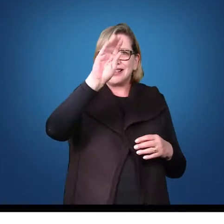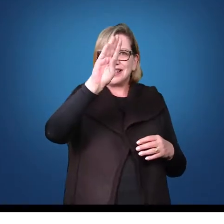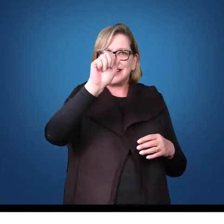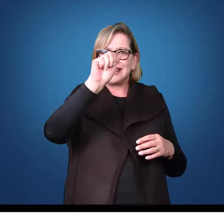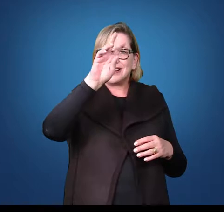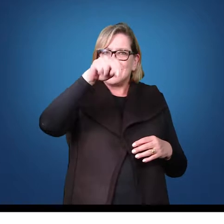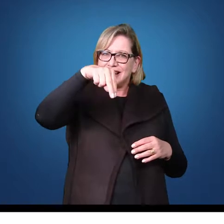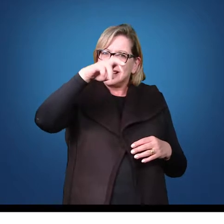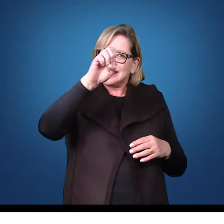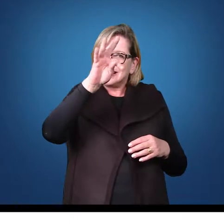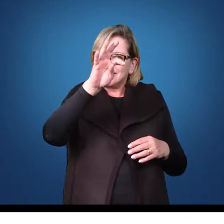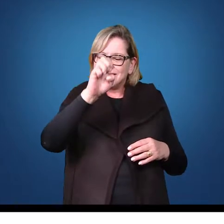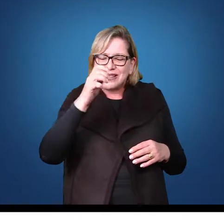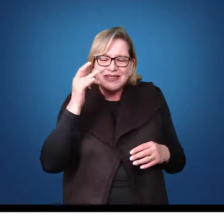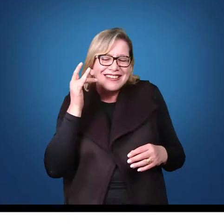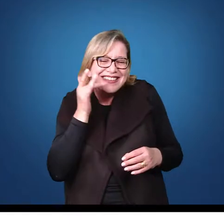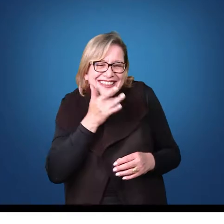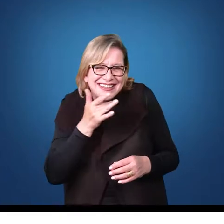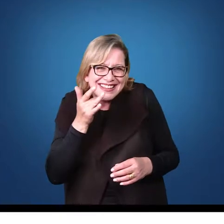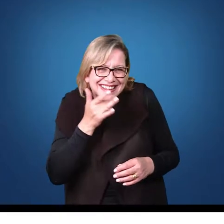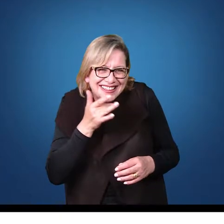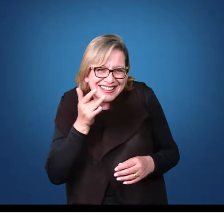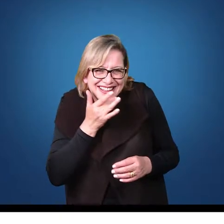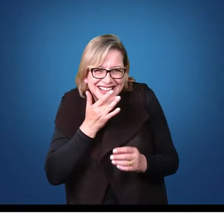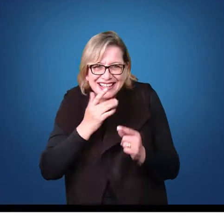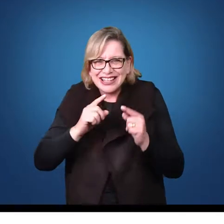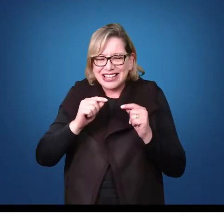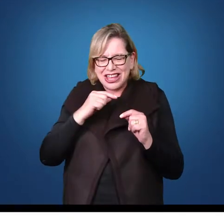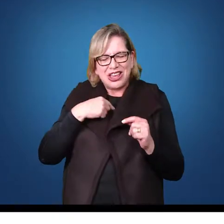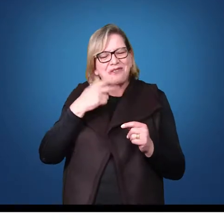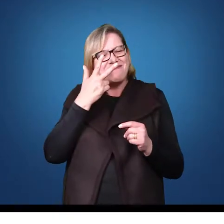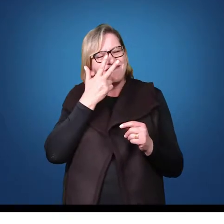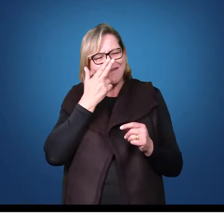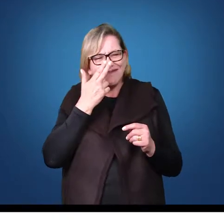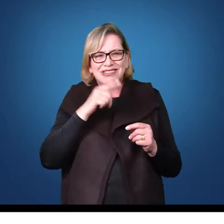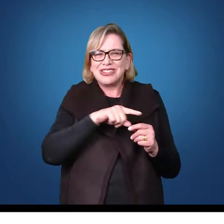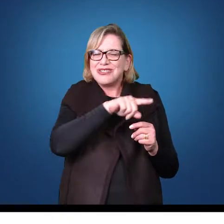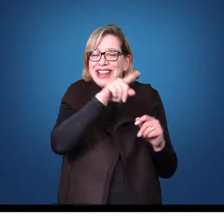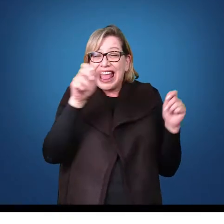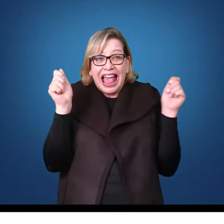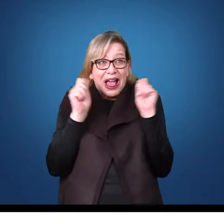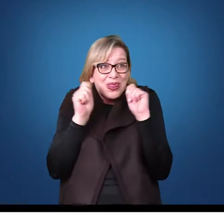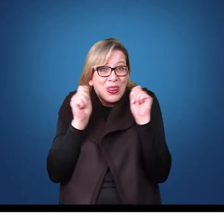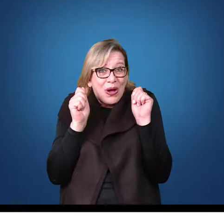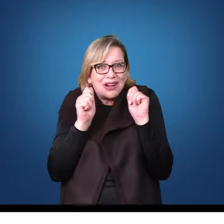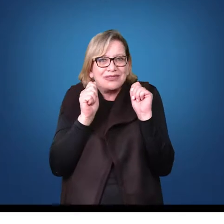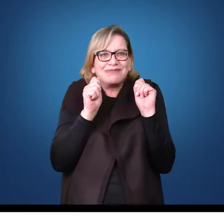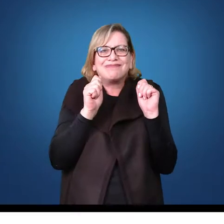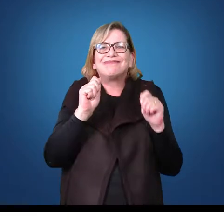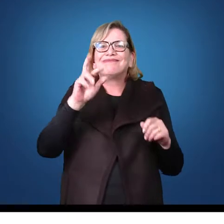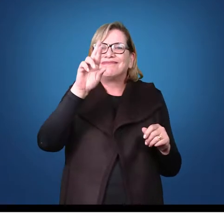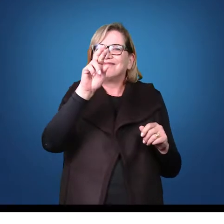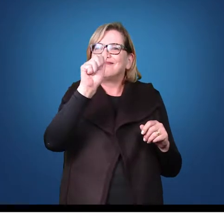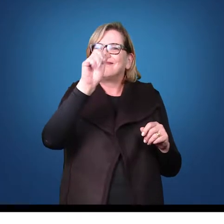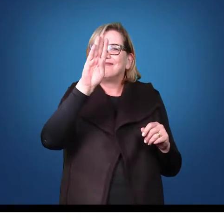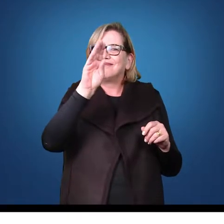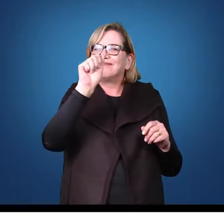delícia, rabanete! Aposto que vocês adoram